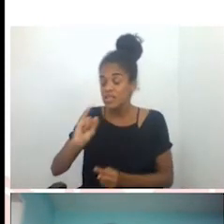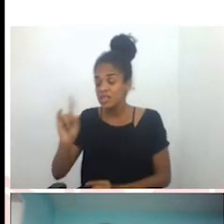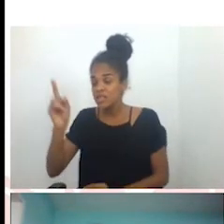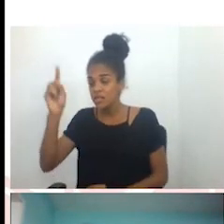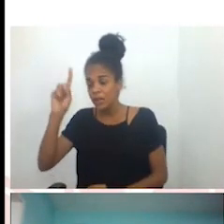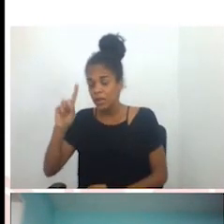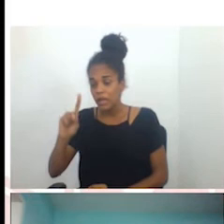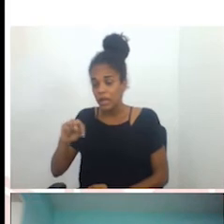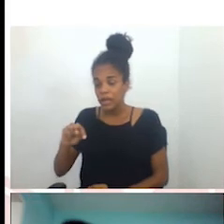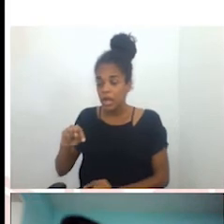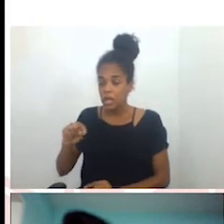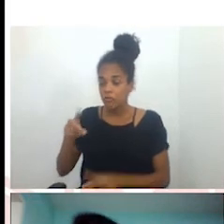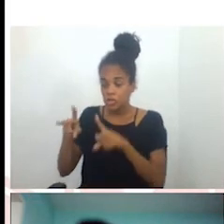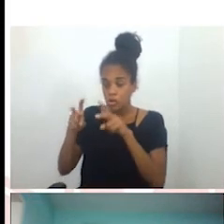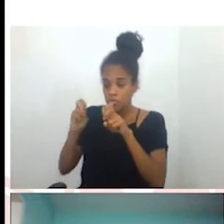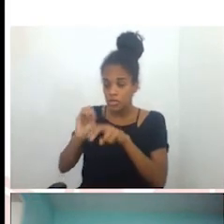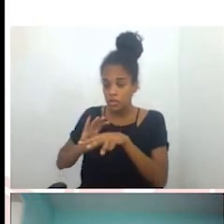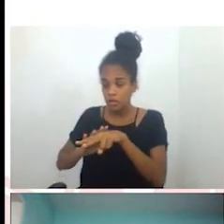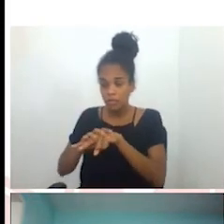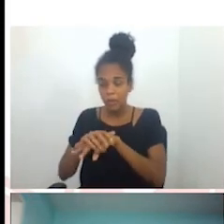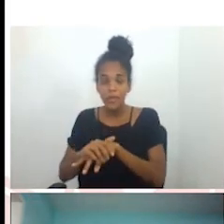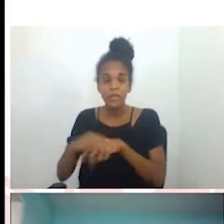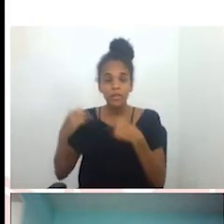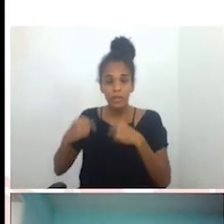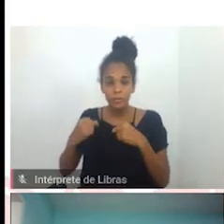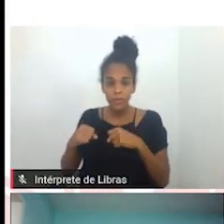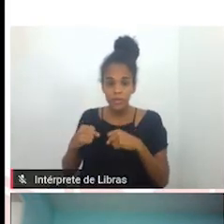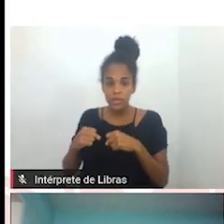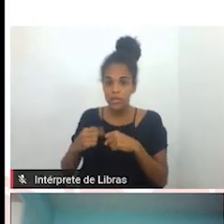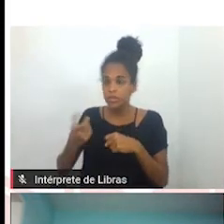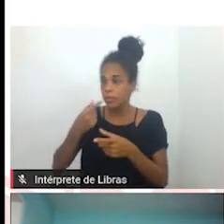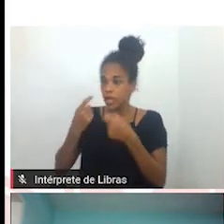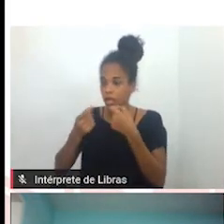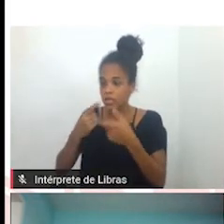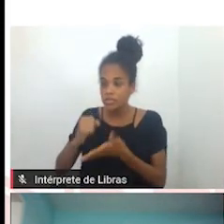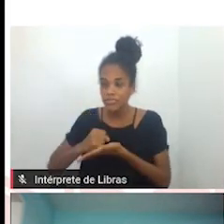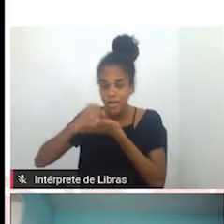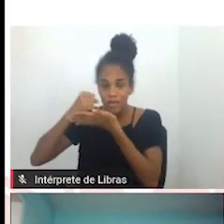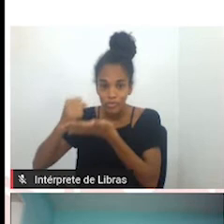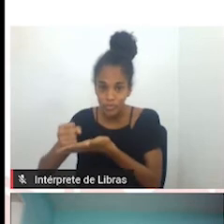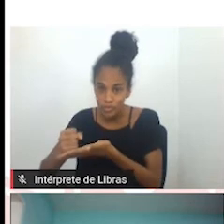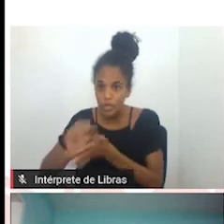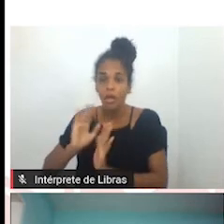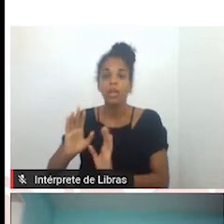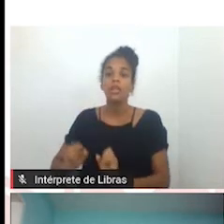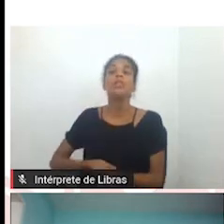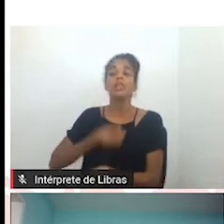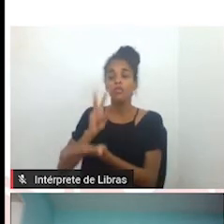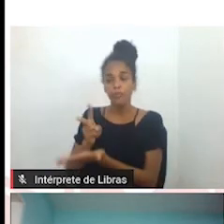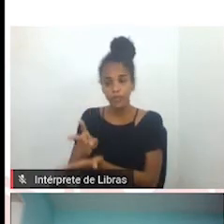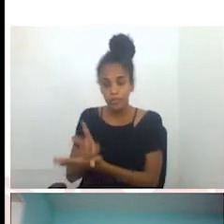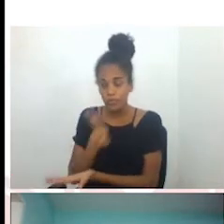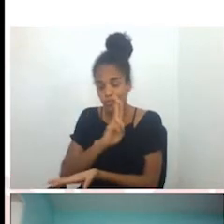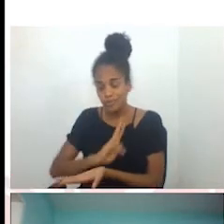da doença, pela fisiopatologia, já dá para, assim, ver que deve ter algum benefício. E como não